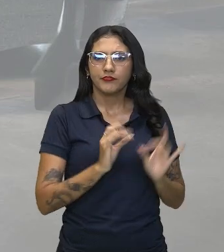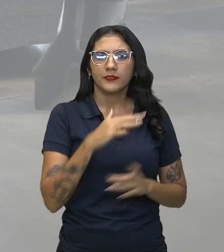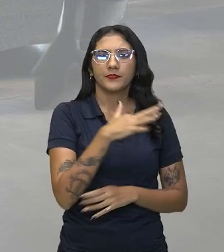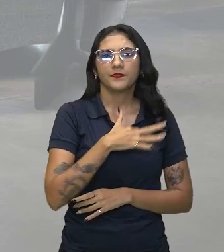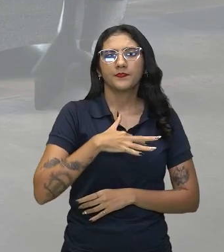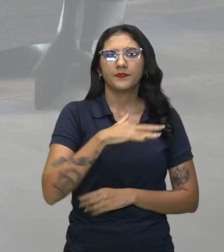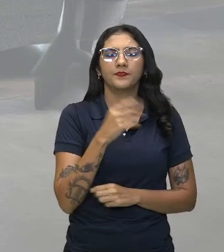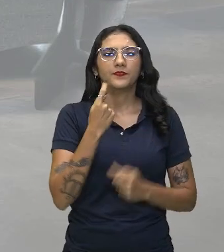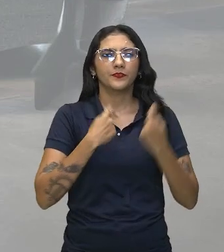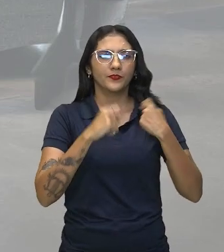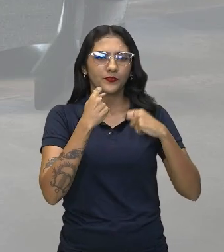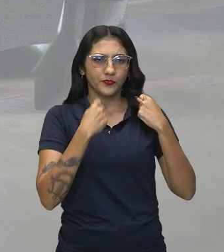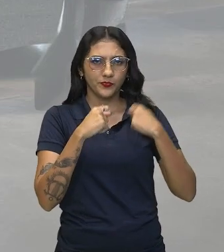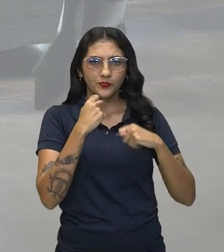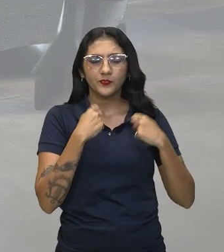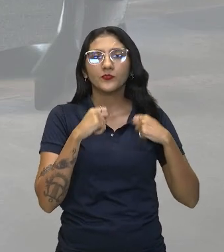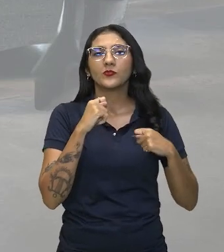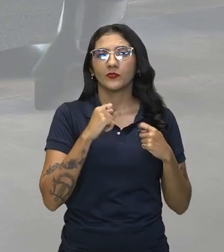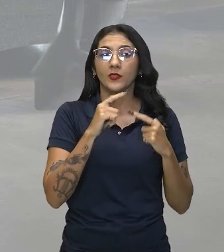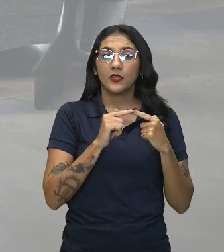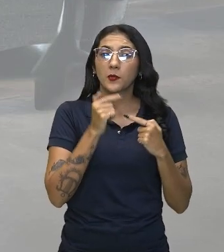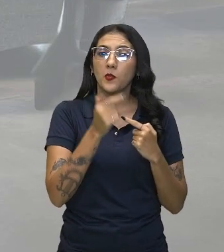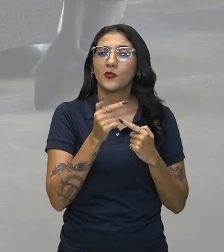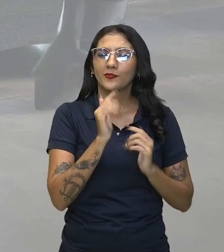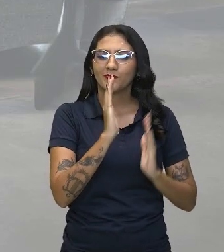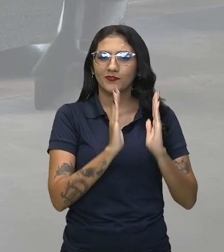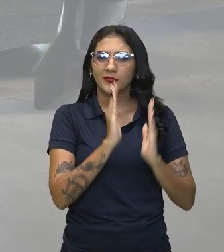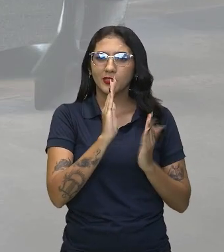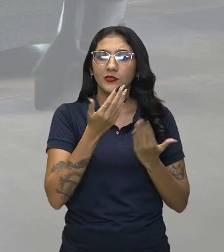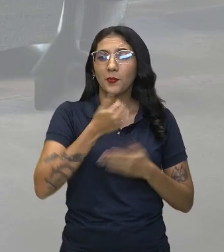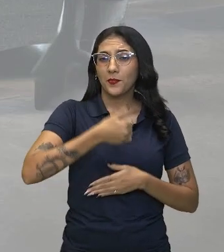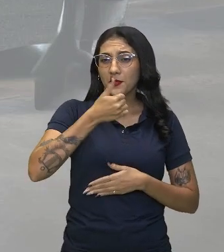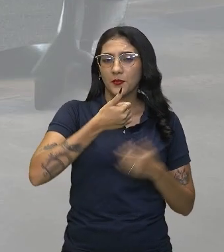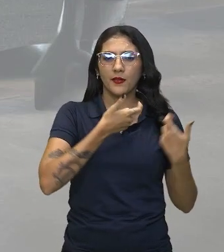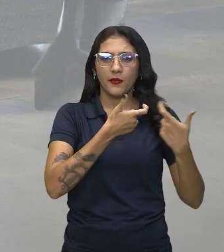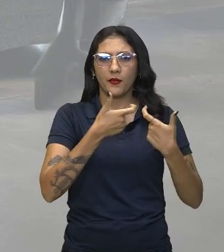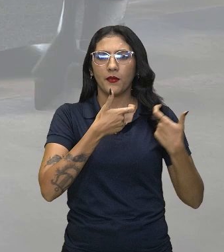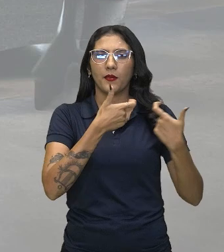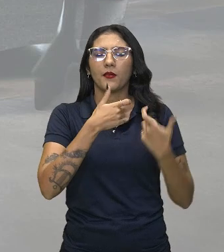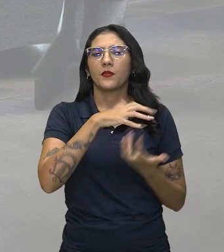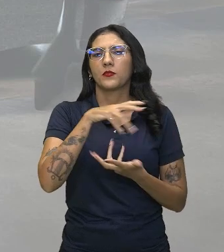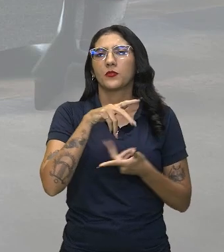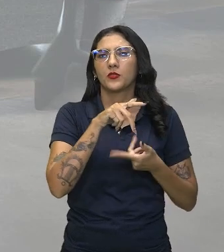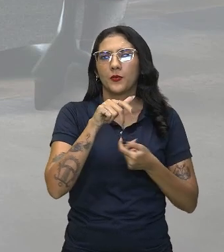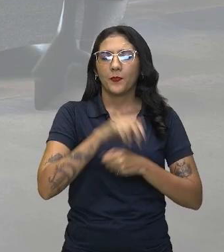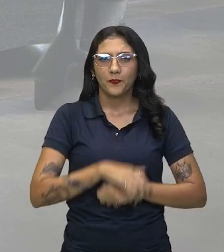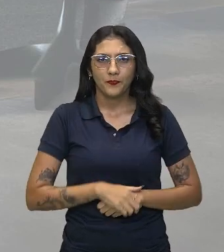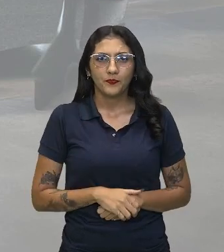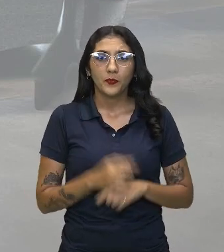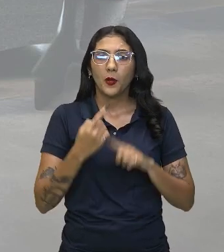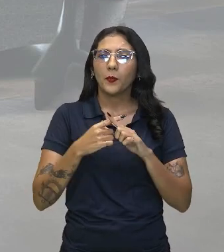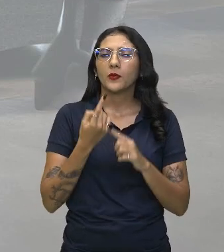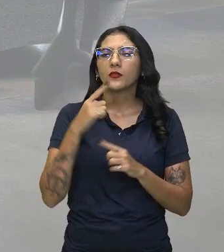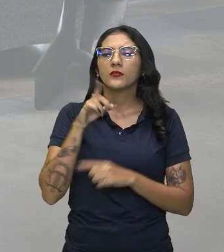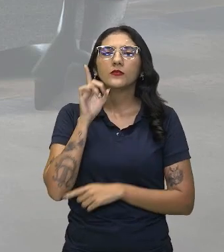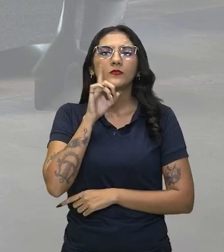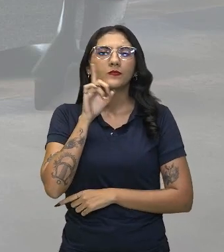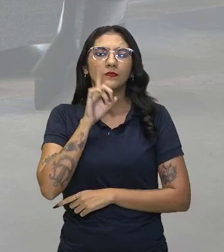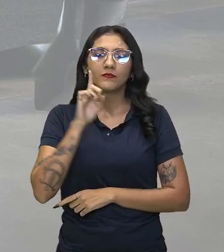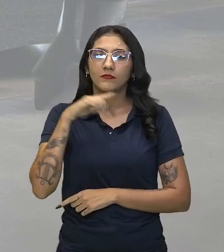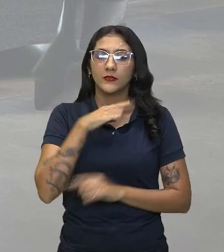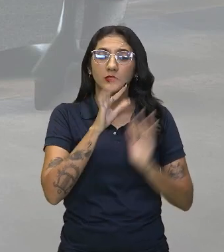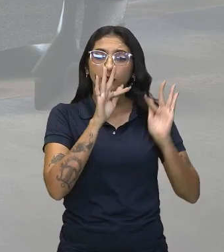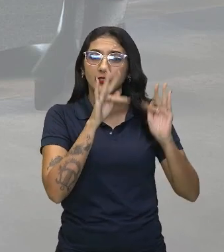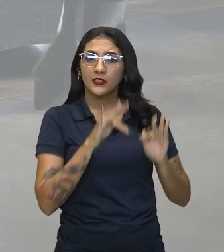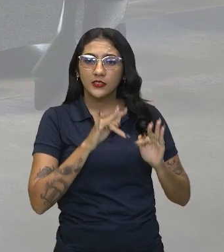Estados Unidos pós Primeira Guerra Mundial. Os Estados Unidos eles vão sair desse conflito sendo